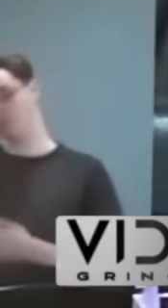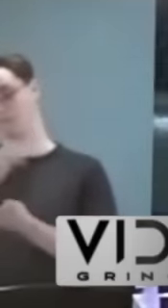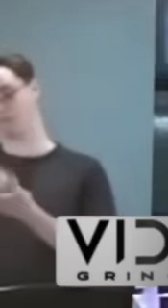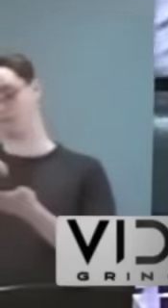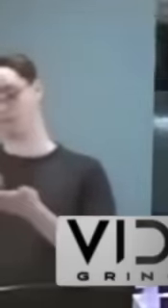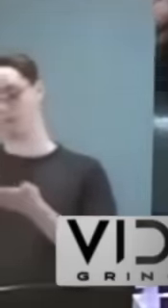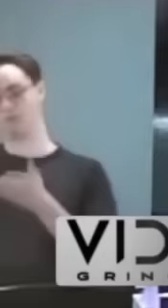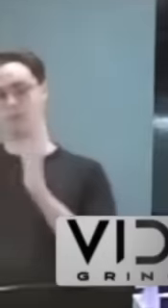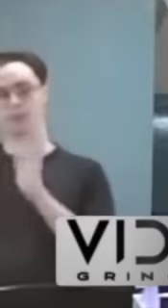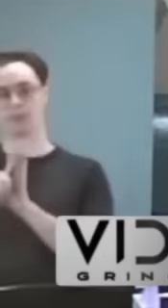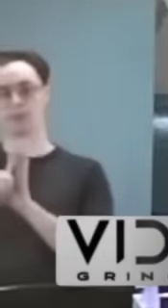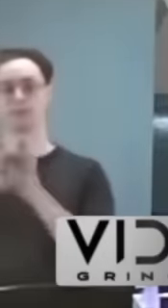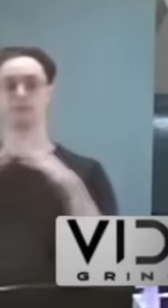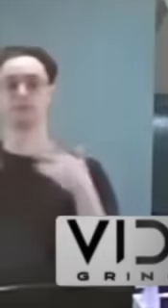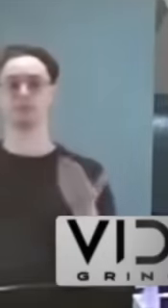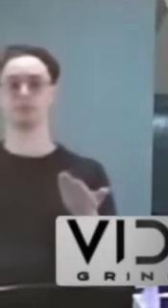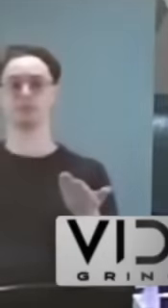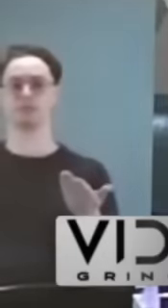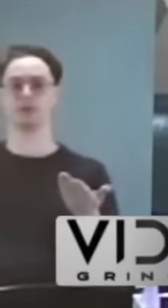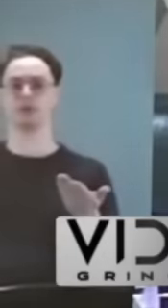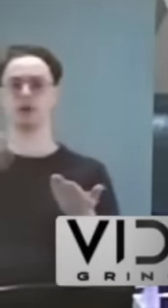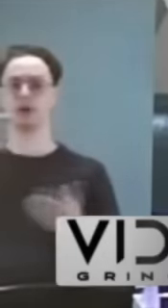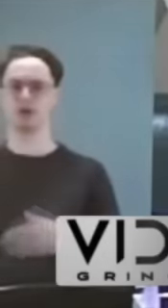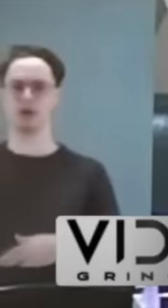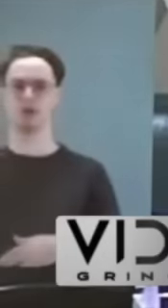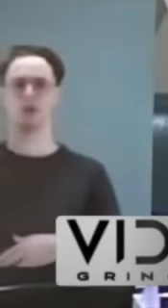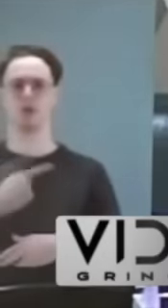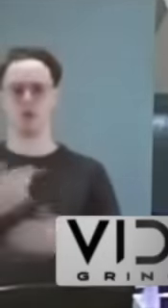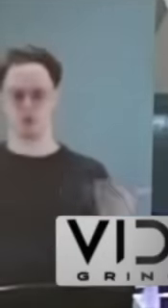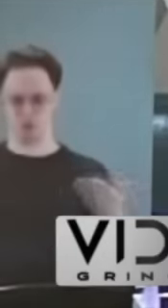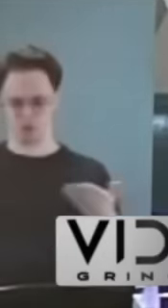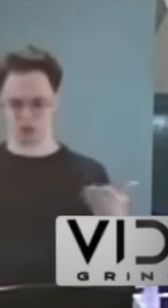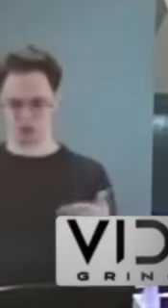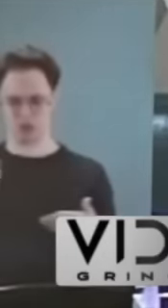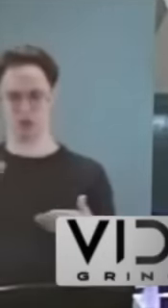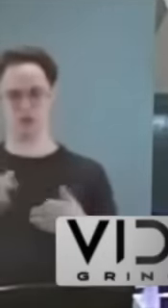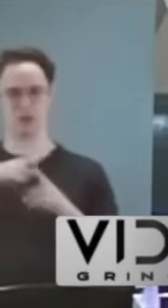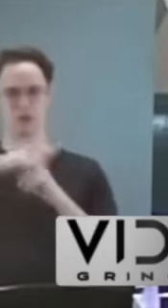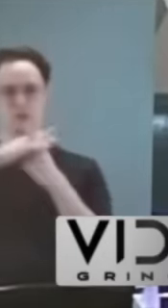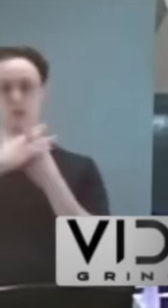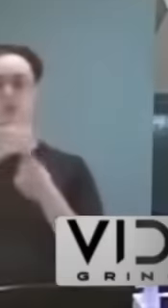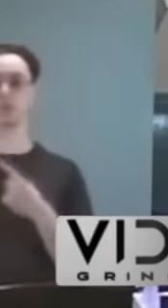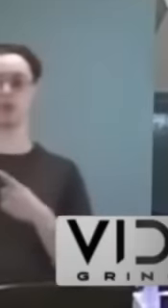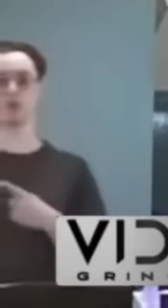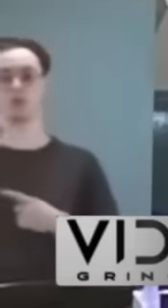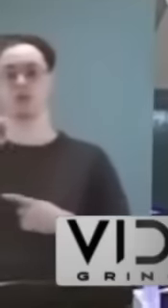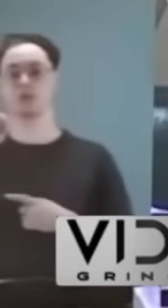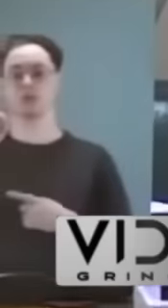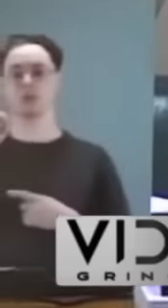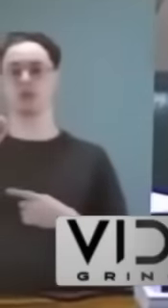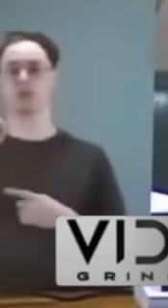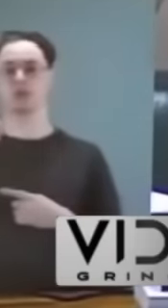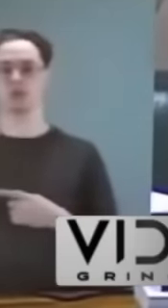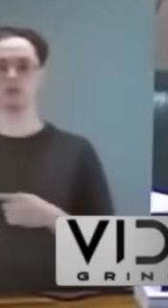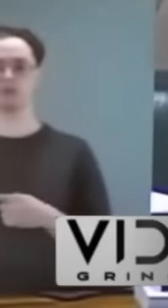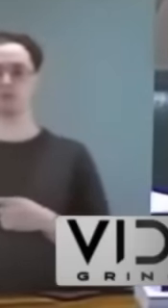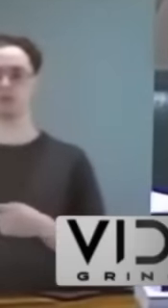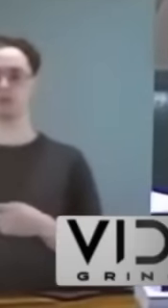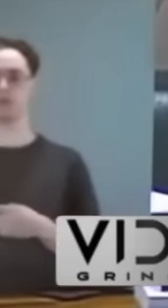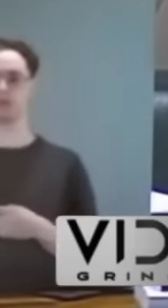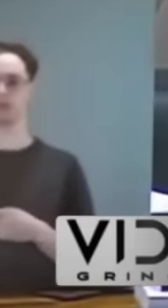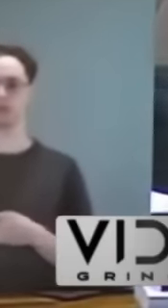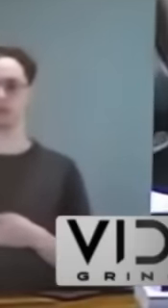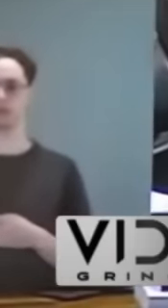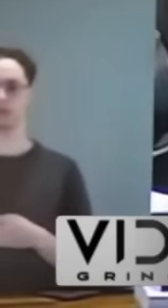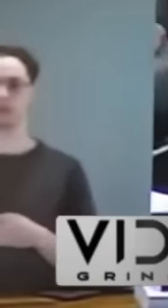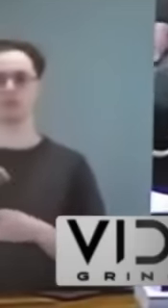legislador então agora é óbvio que nós estamos diante de uma situação em que a emenda constitucional ela foi concebida em cima